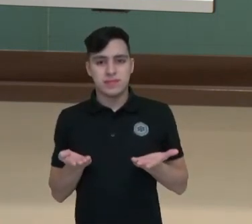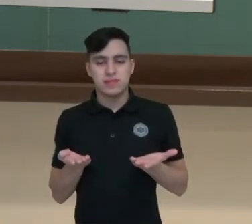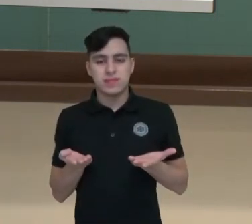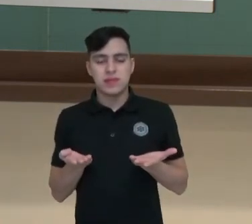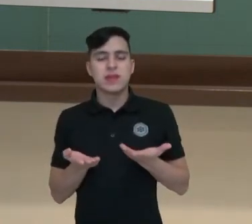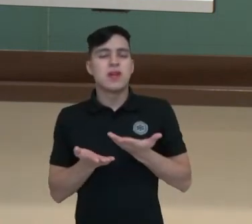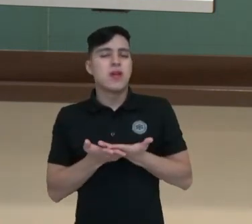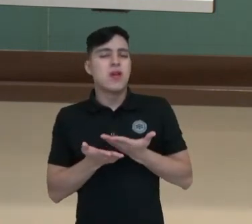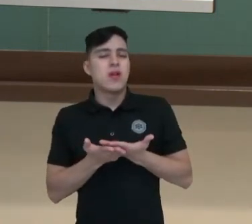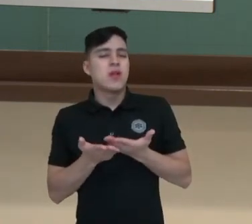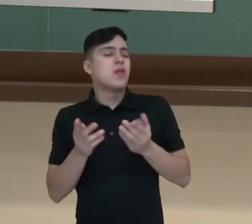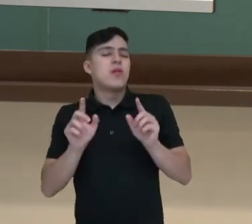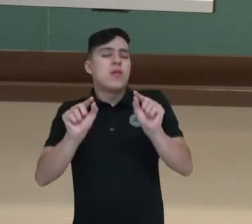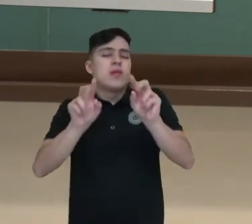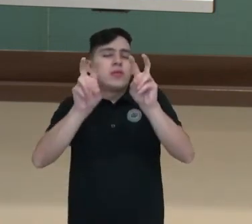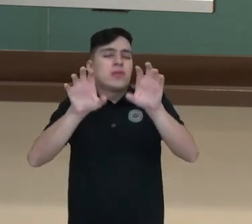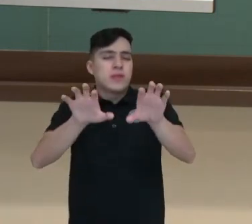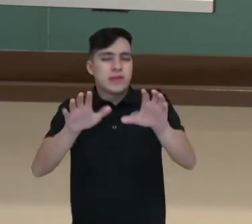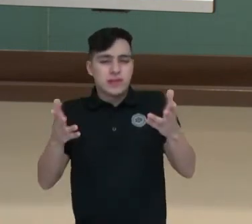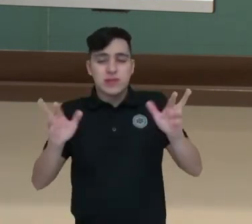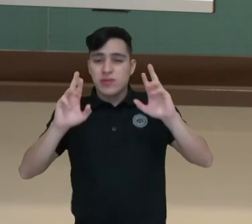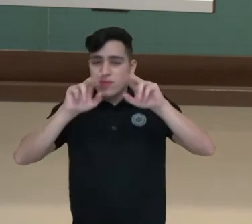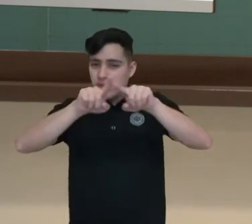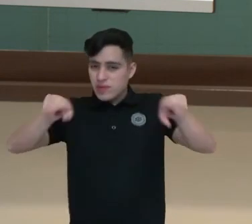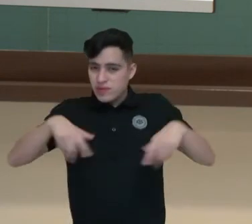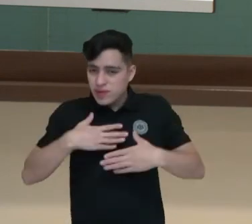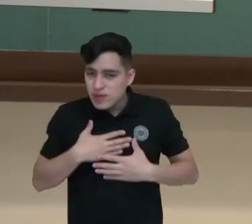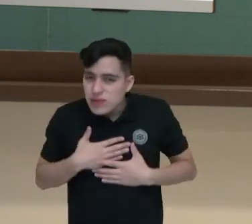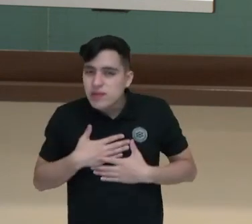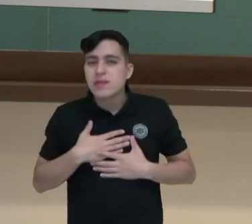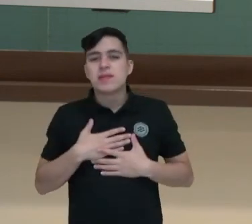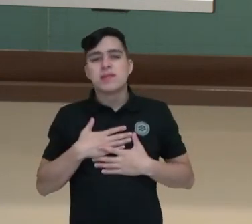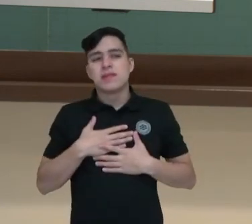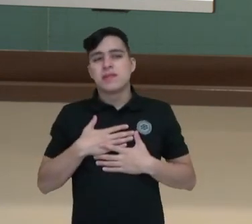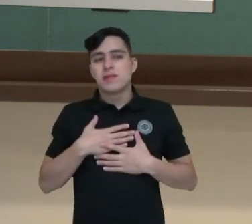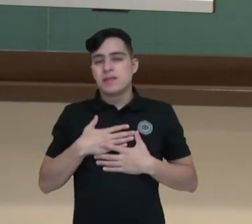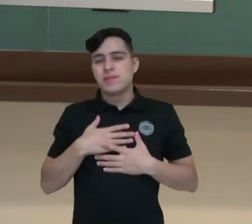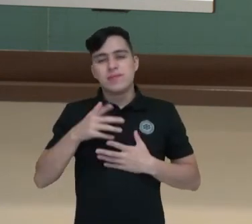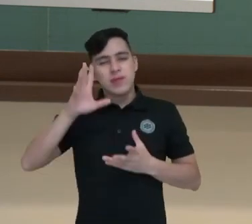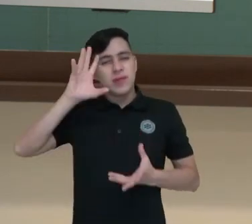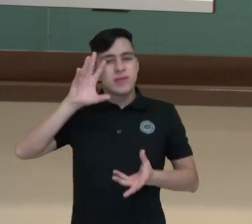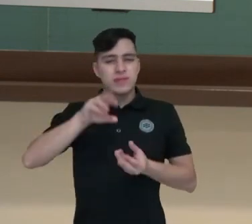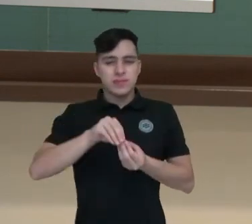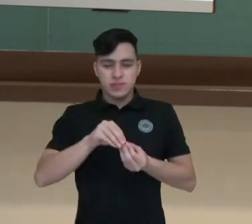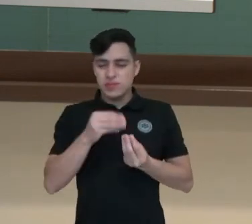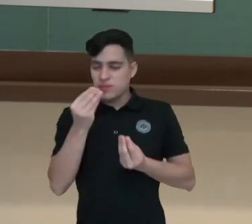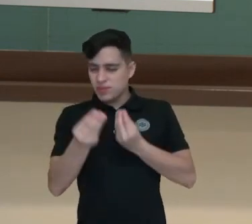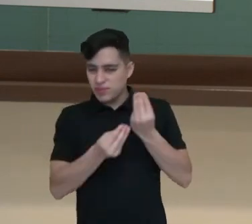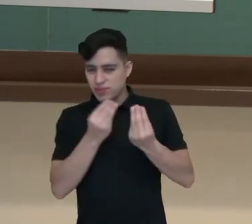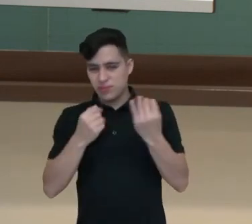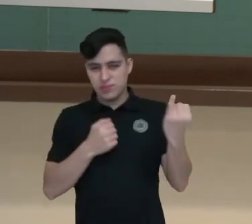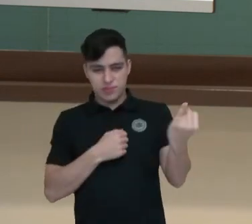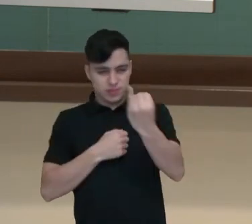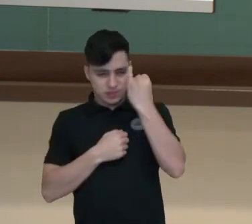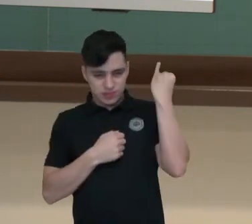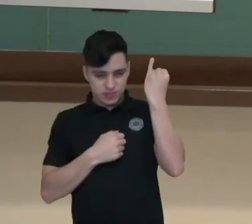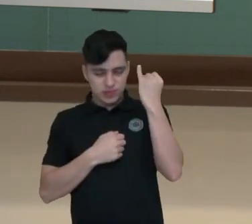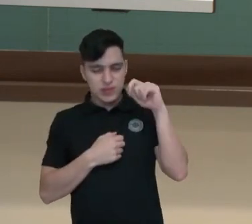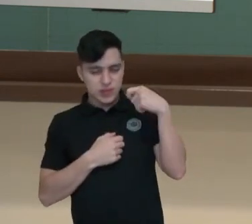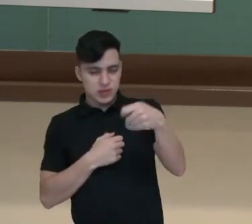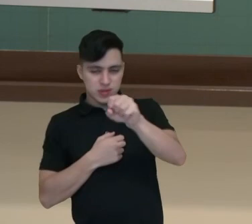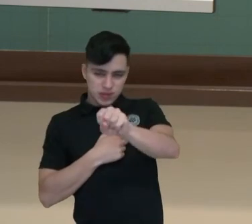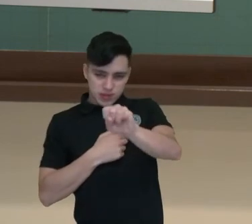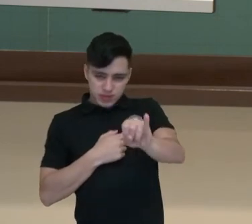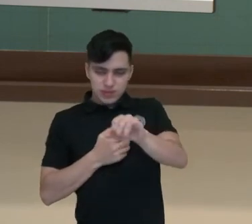Então, nessa aula nós falamos sobre isso, pessoal. Espero que vocês tenham gostado, tenham entendido a importância do sistema